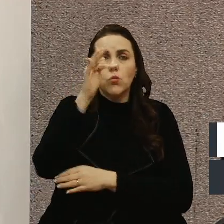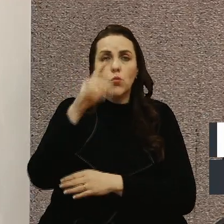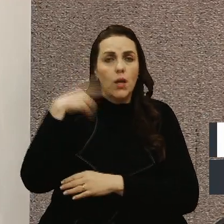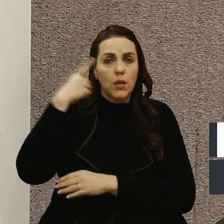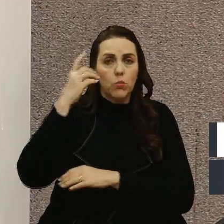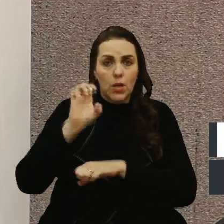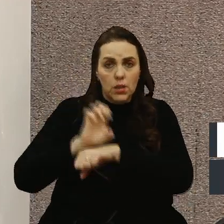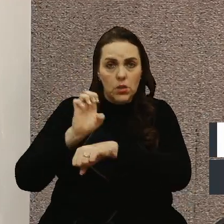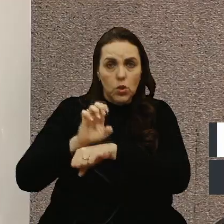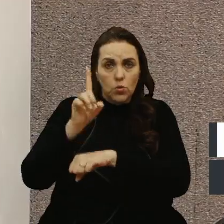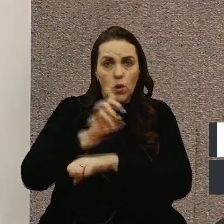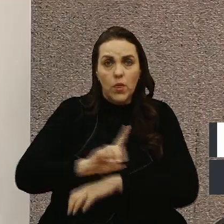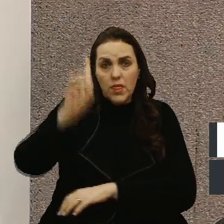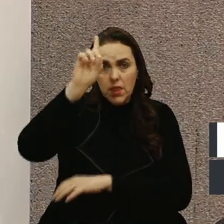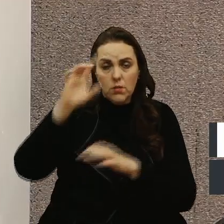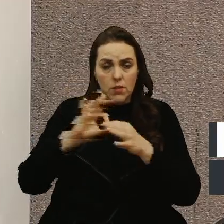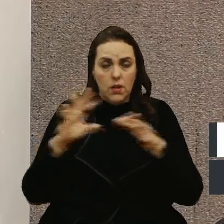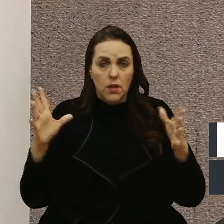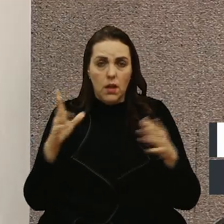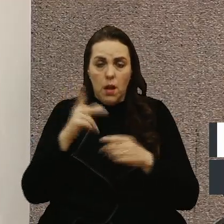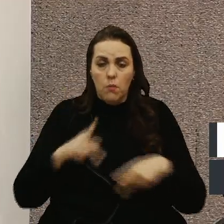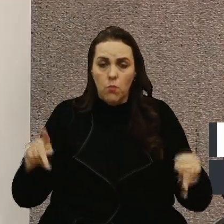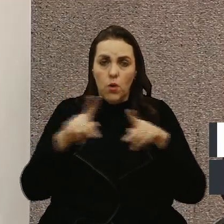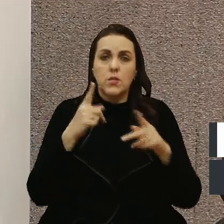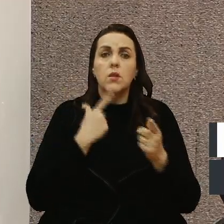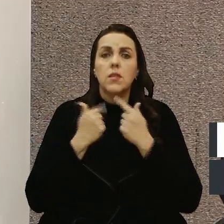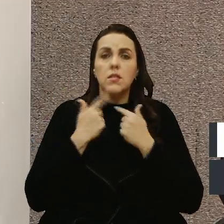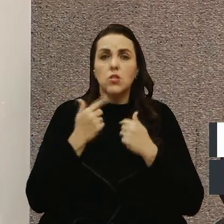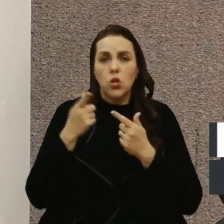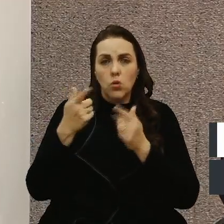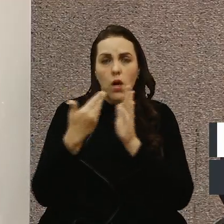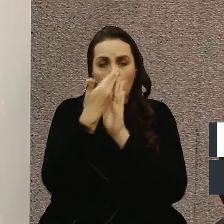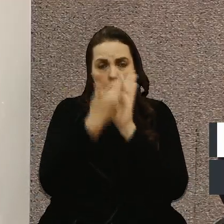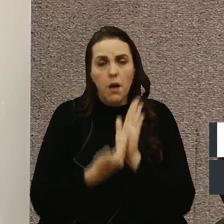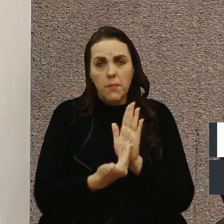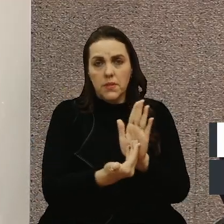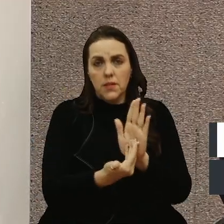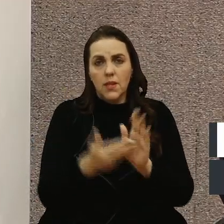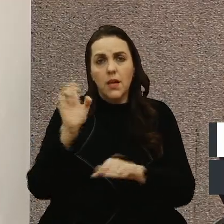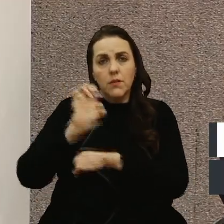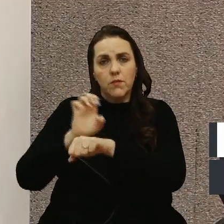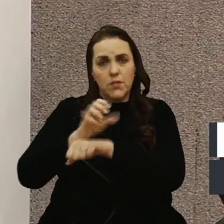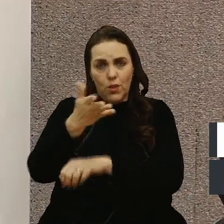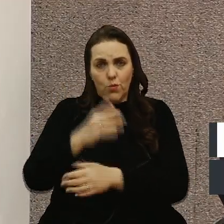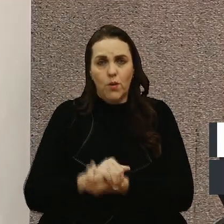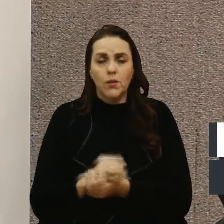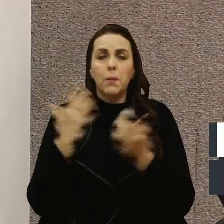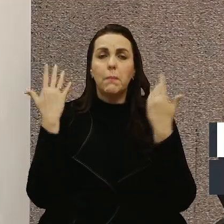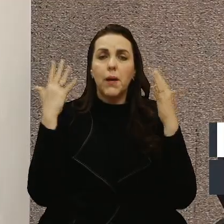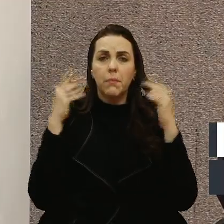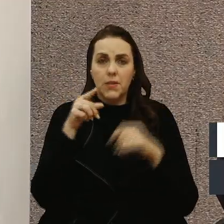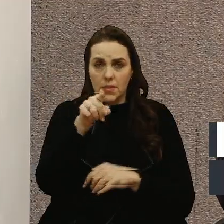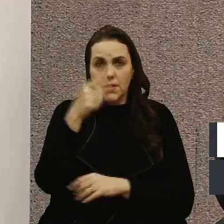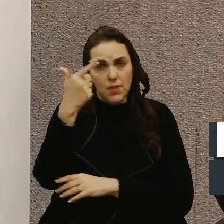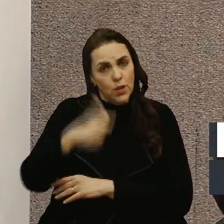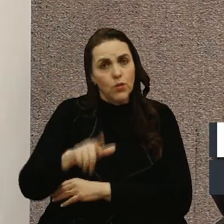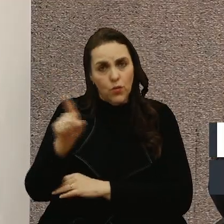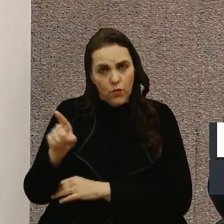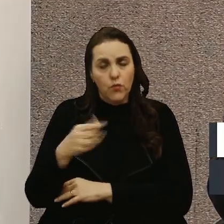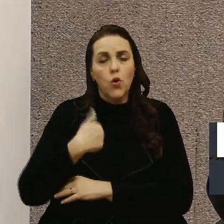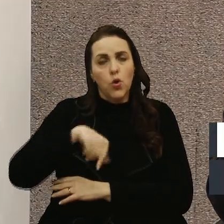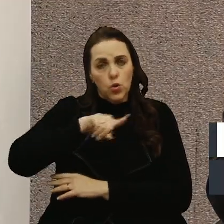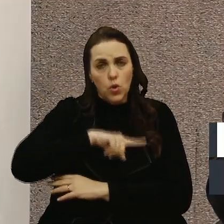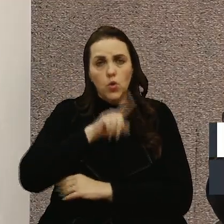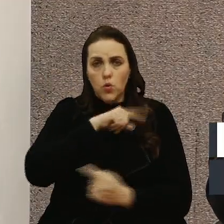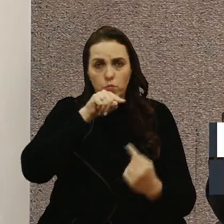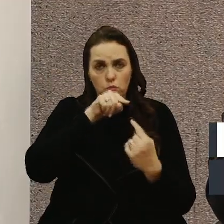assim Deus lhe permitir e a população desejar, efetivamente, a senhora apresentar isso a nível estadual. Então, lhe parabenizar mais uma vez, dizer que nosso intuito